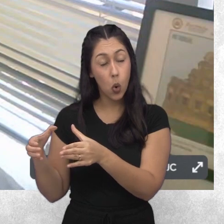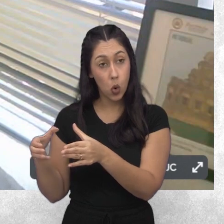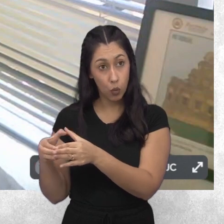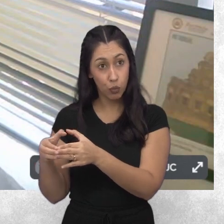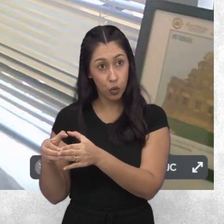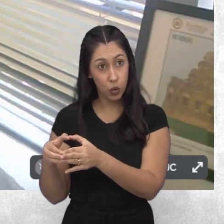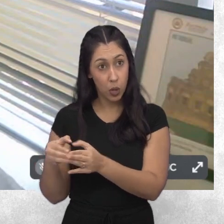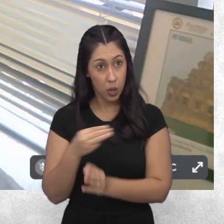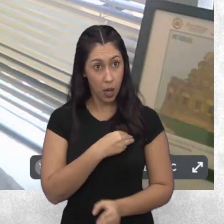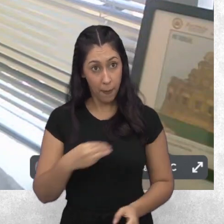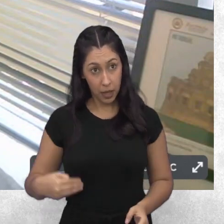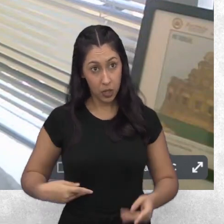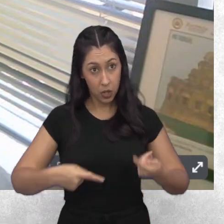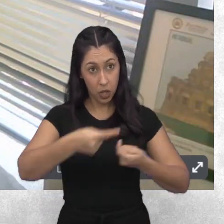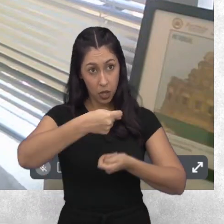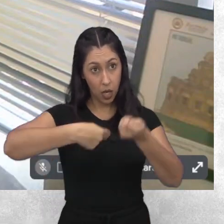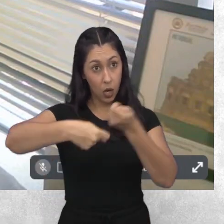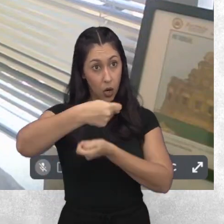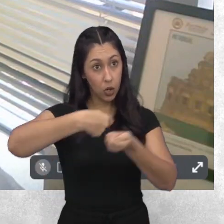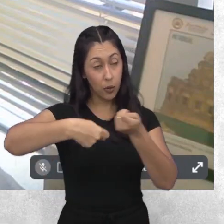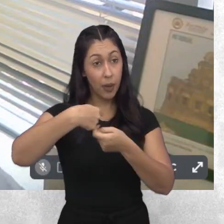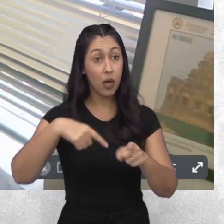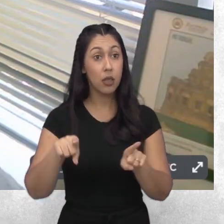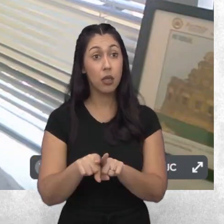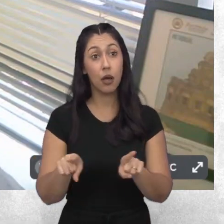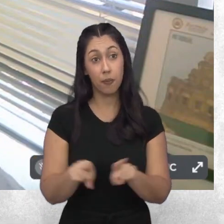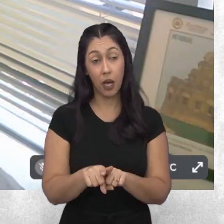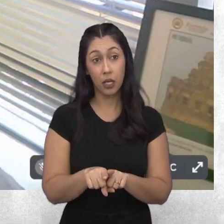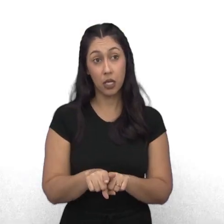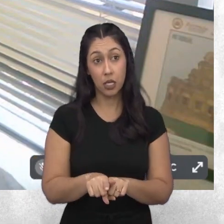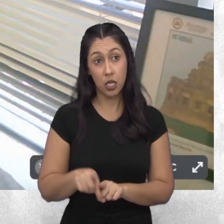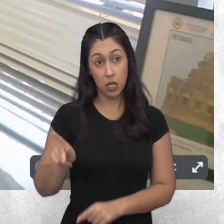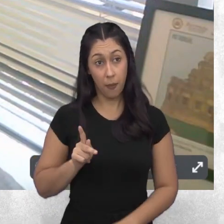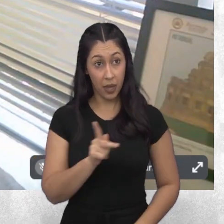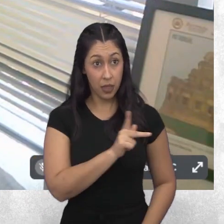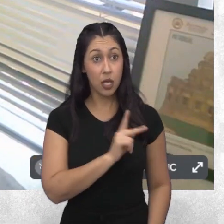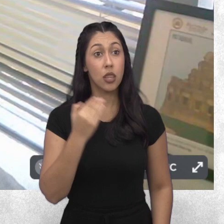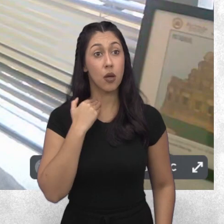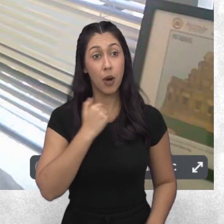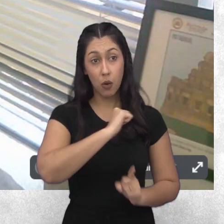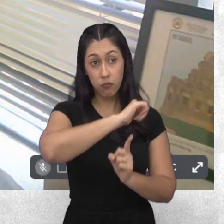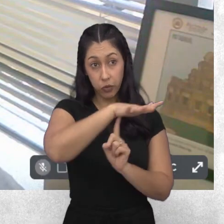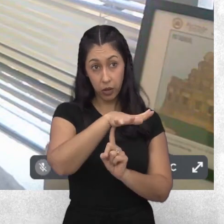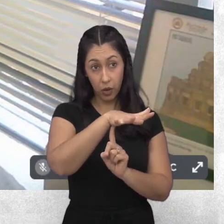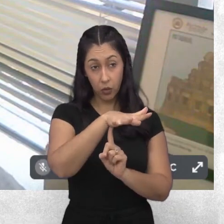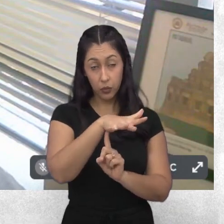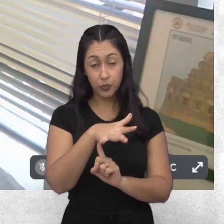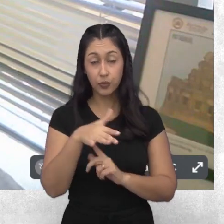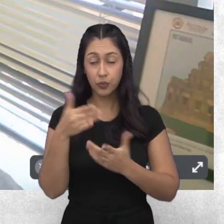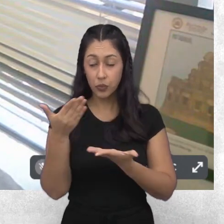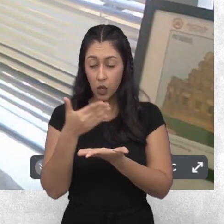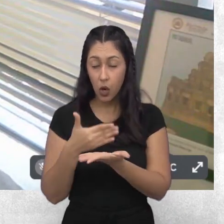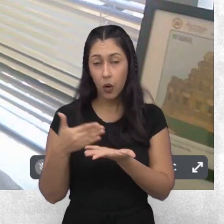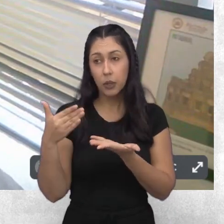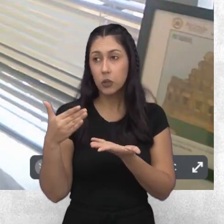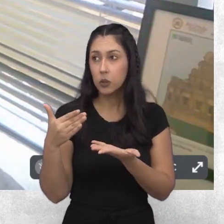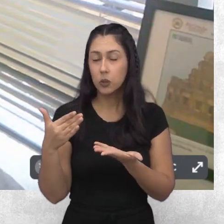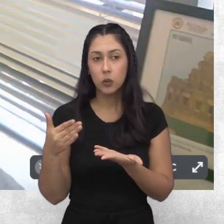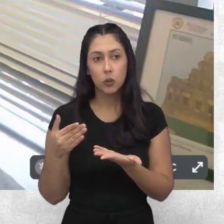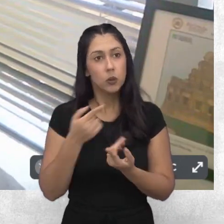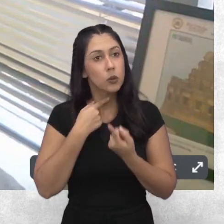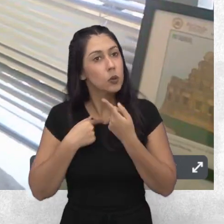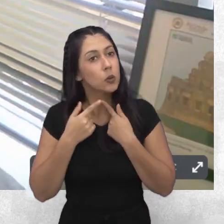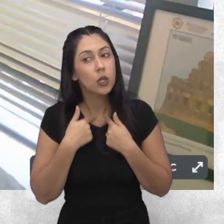da economia e de finanças e de presidentes de Banco Central. Então, ela surge dessa vontade de você ter uma